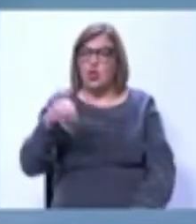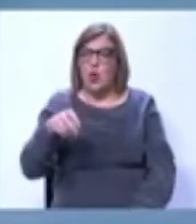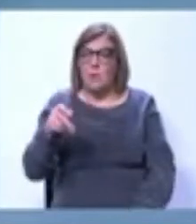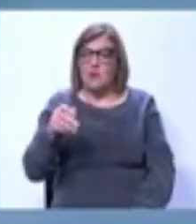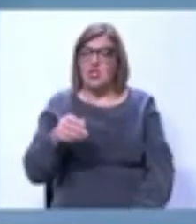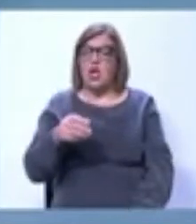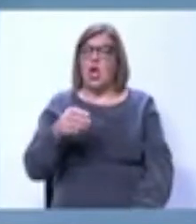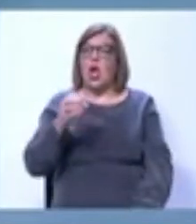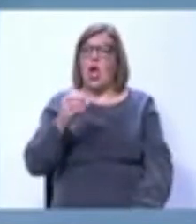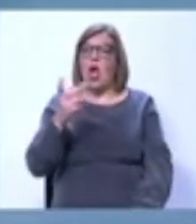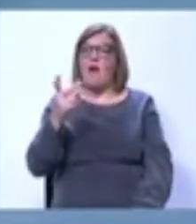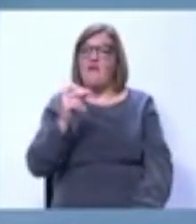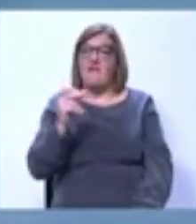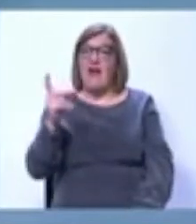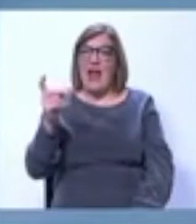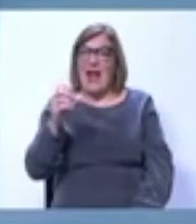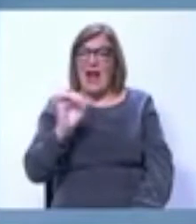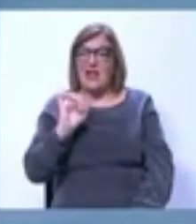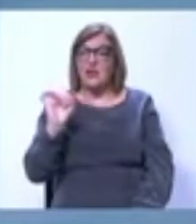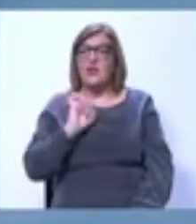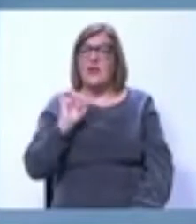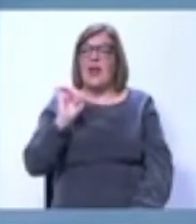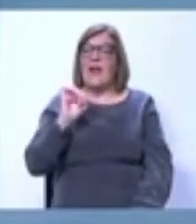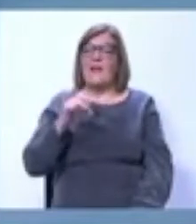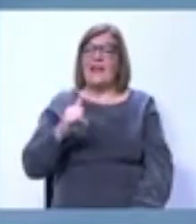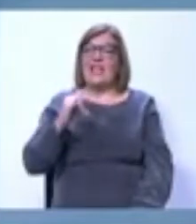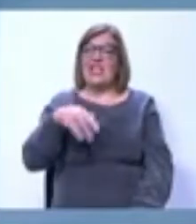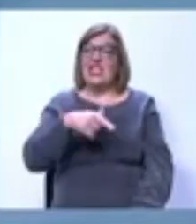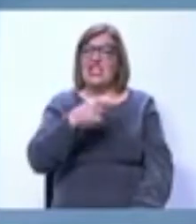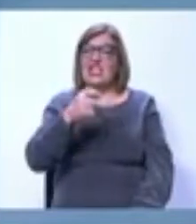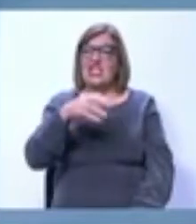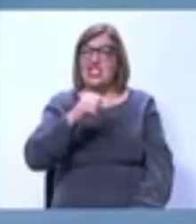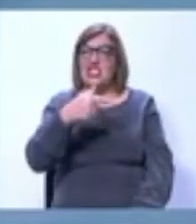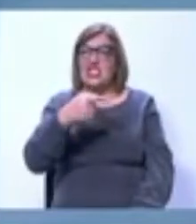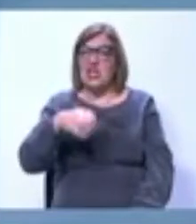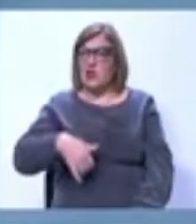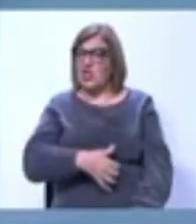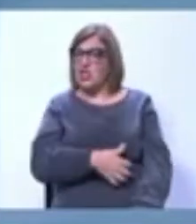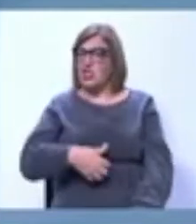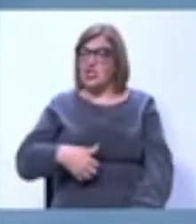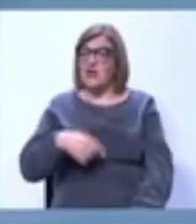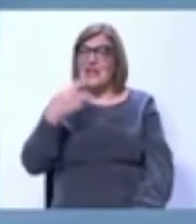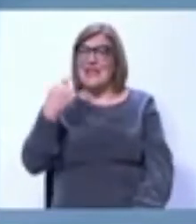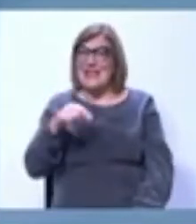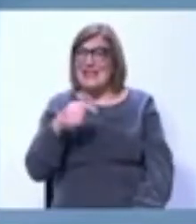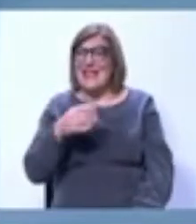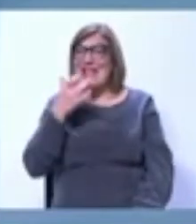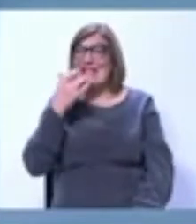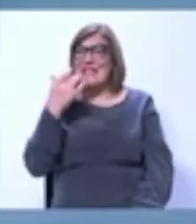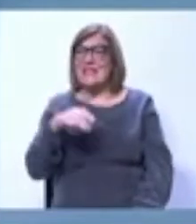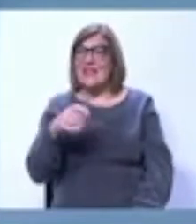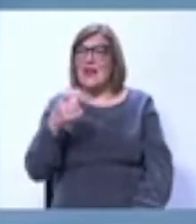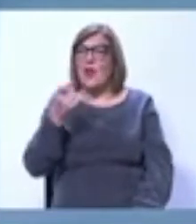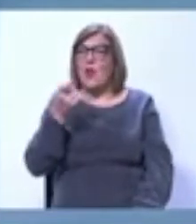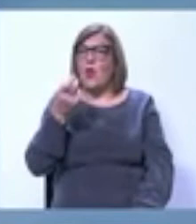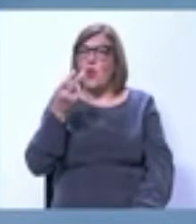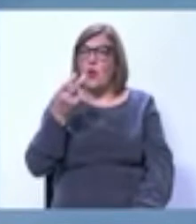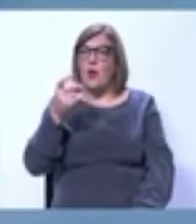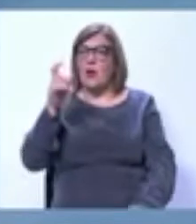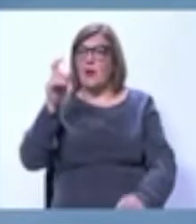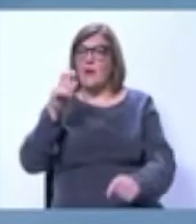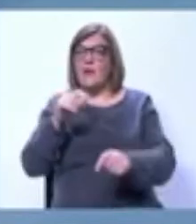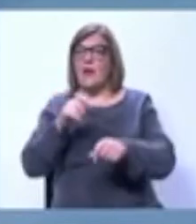ovários o intestino em contacto com o sangue é mesma coisa que nós temos uma ferida numa mão pusermos algodão há dois dias